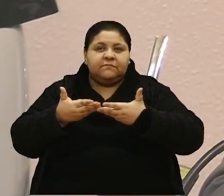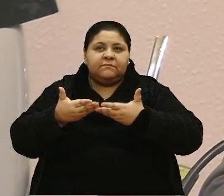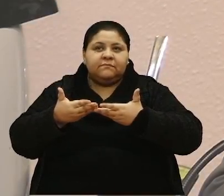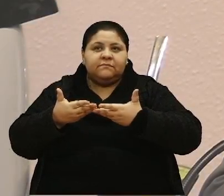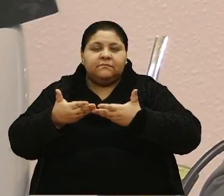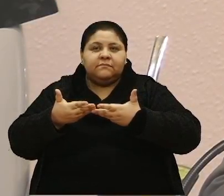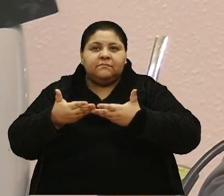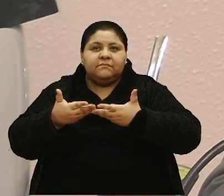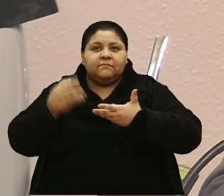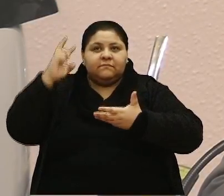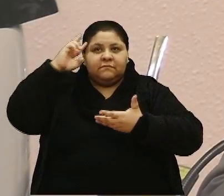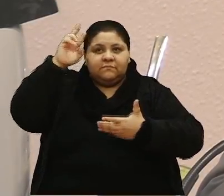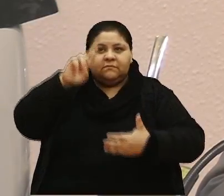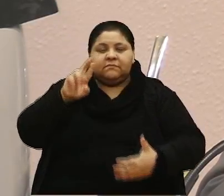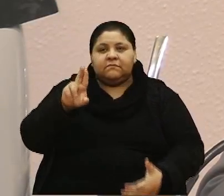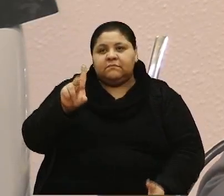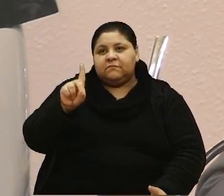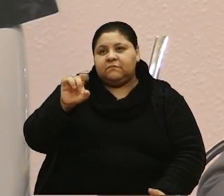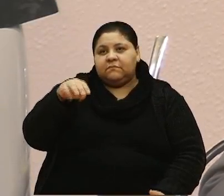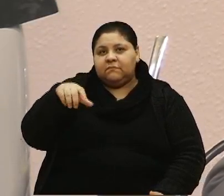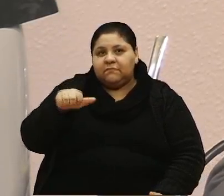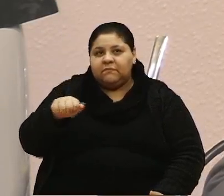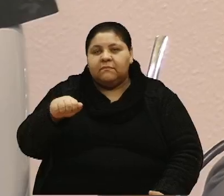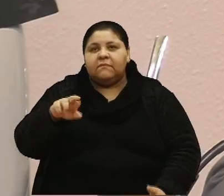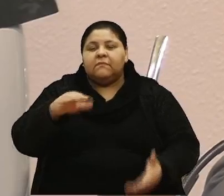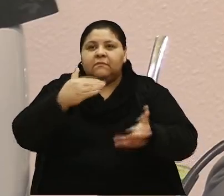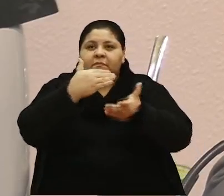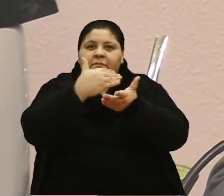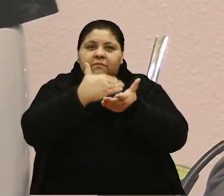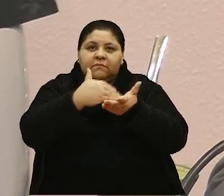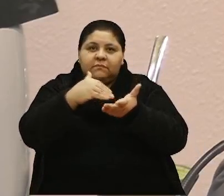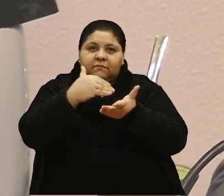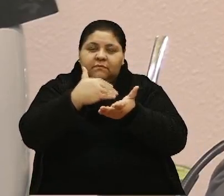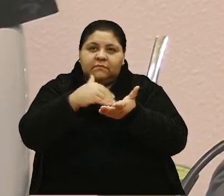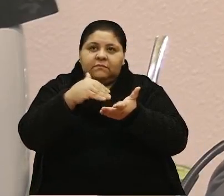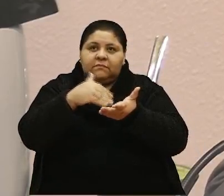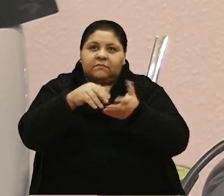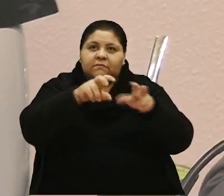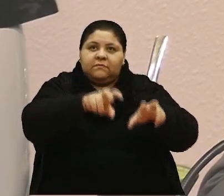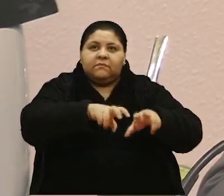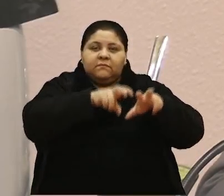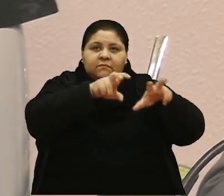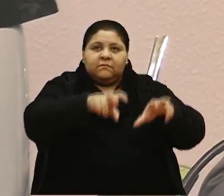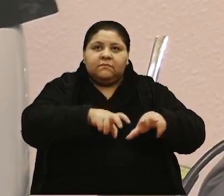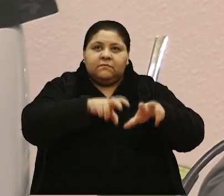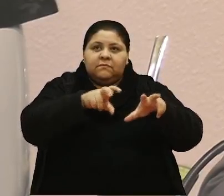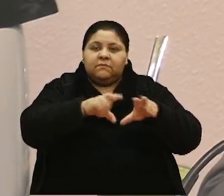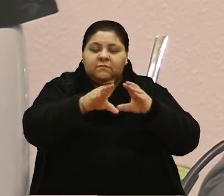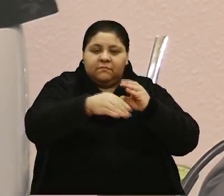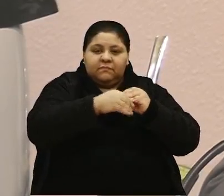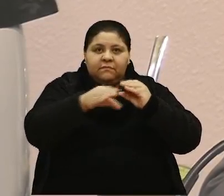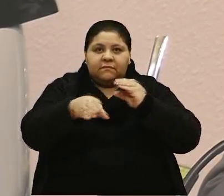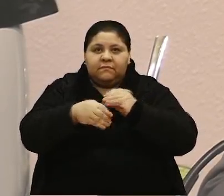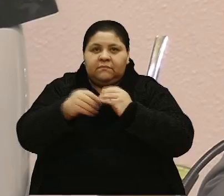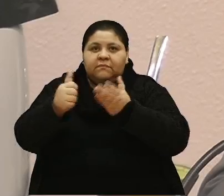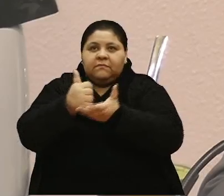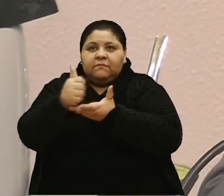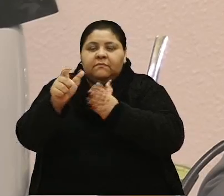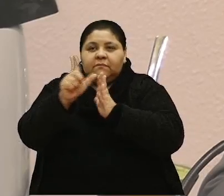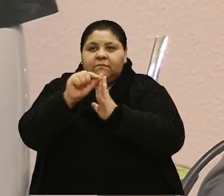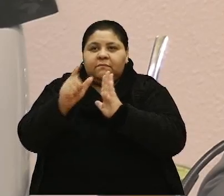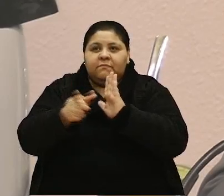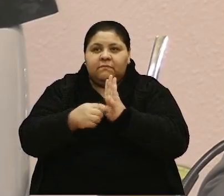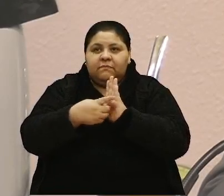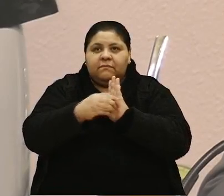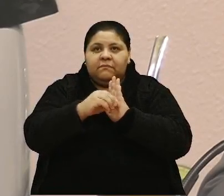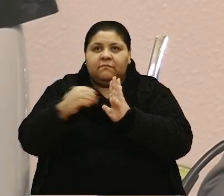Do senhor Rudimar Menegotto, secretário municipal de Agricultura, Pecuária e Abastecimento, e com base no artigo